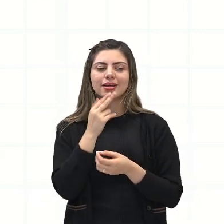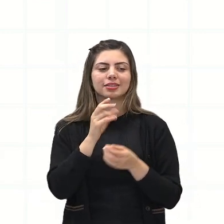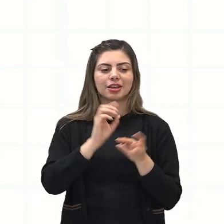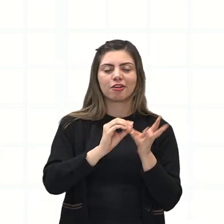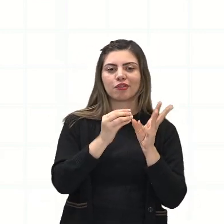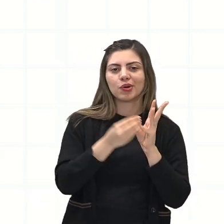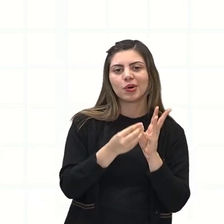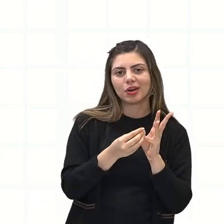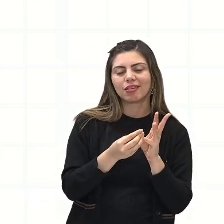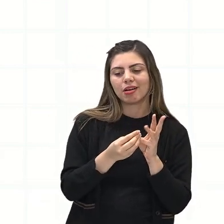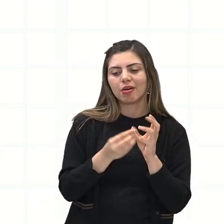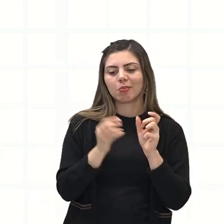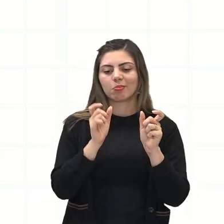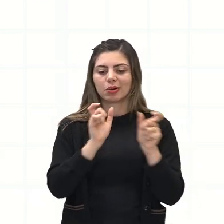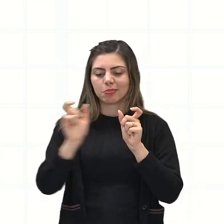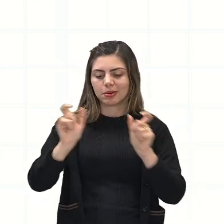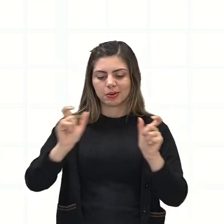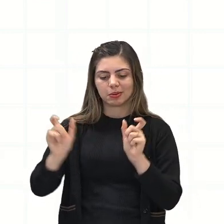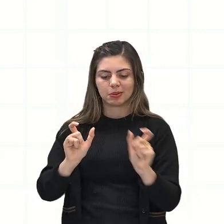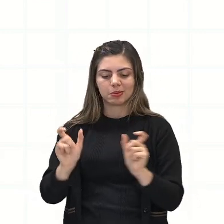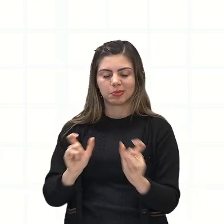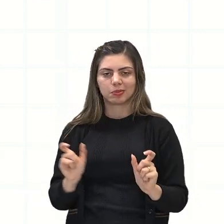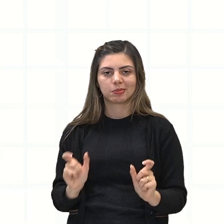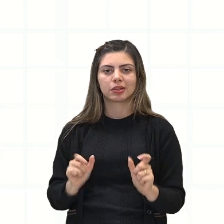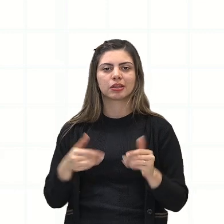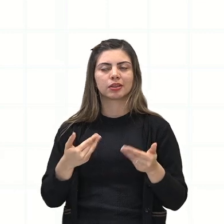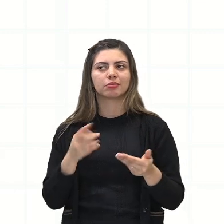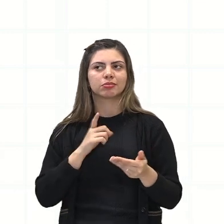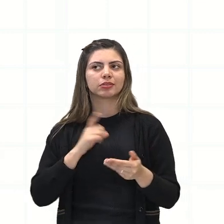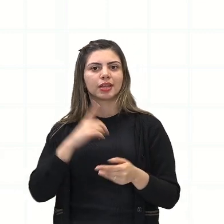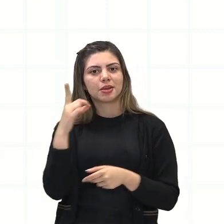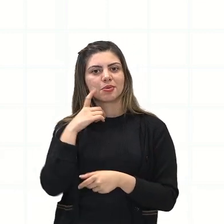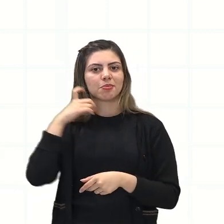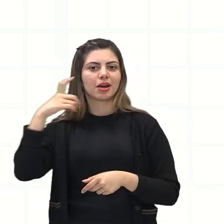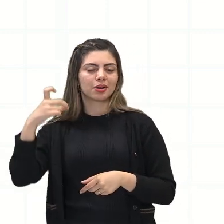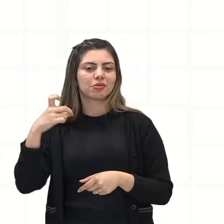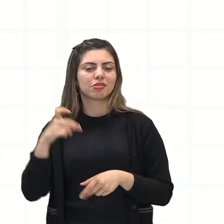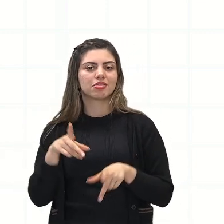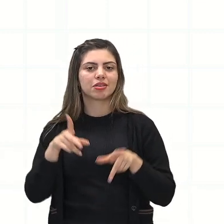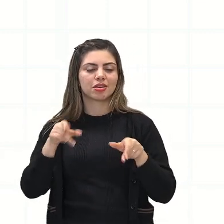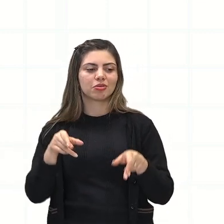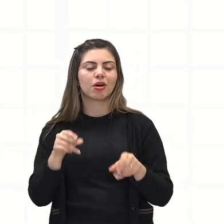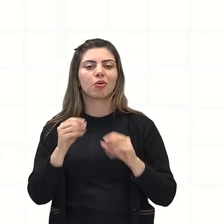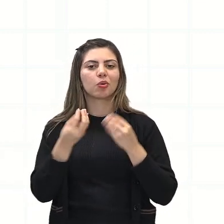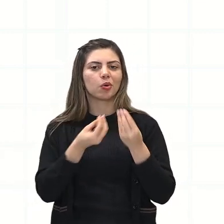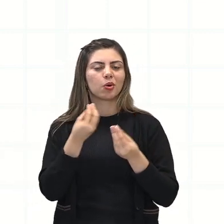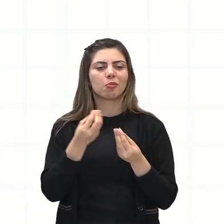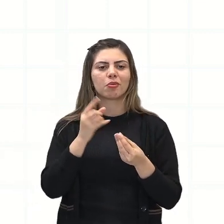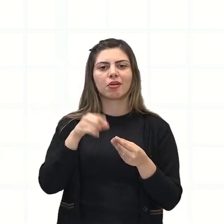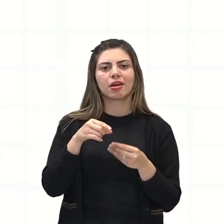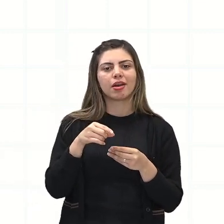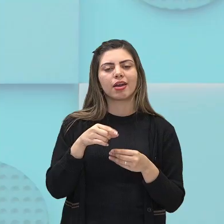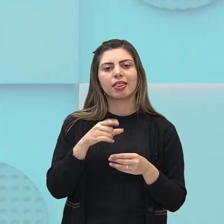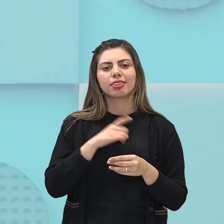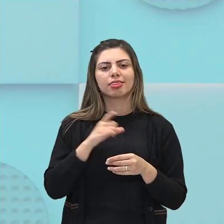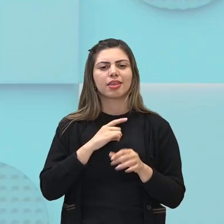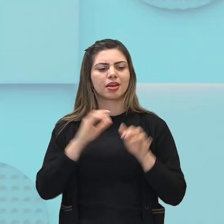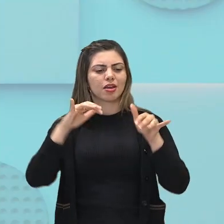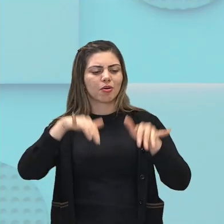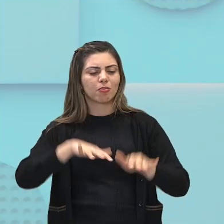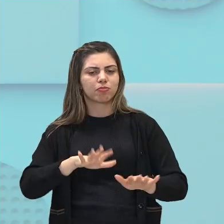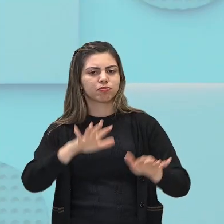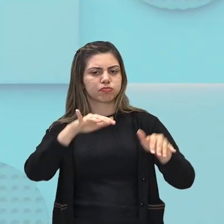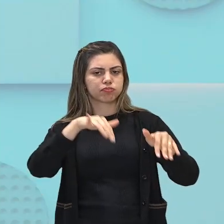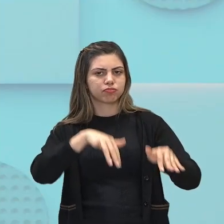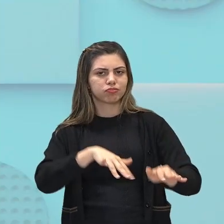vogais, fazendo com que essa sonoridade tente replicar o som de uma onda. Sim, como assim? Não faz sentido. Eu estou lendo aqui, não parece o